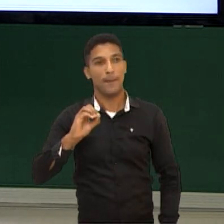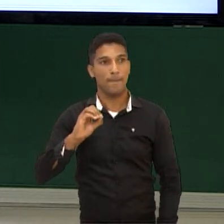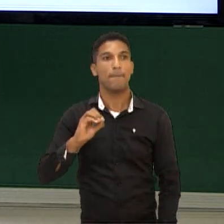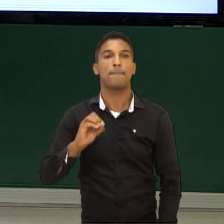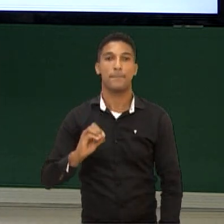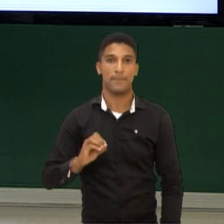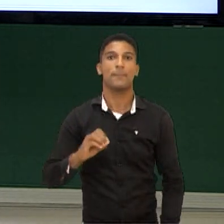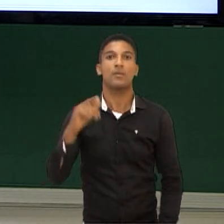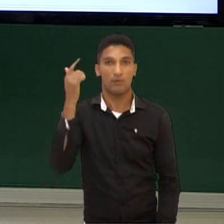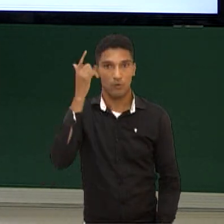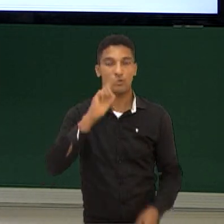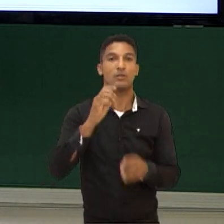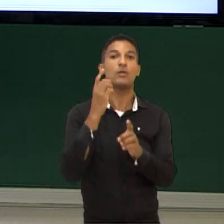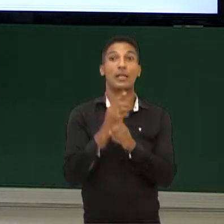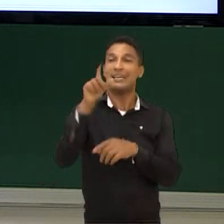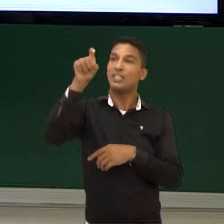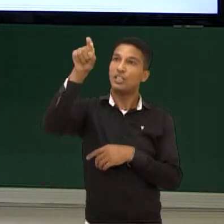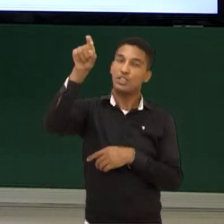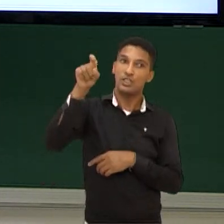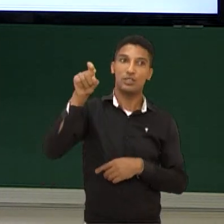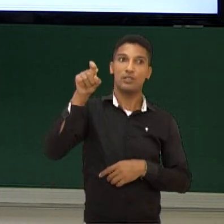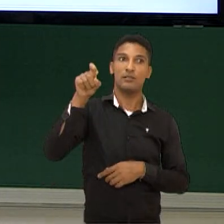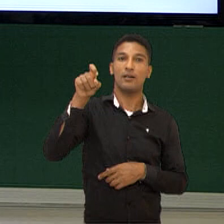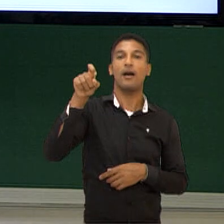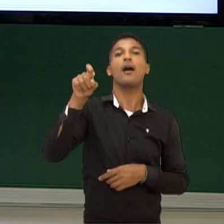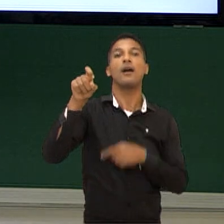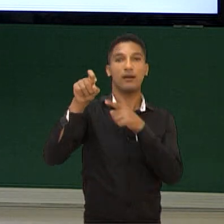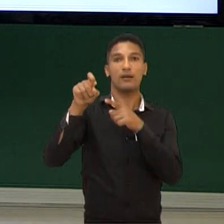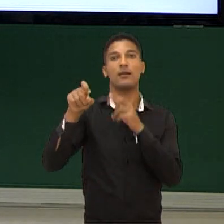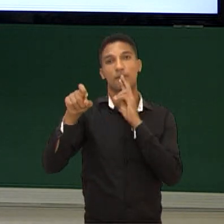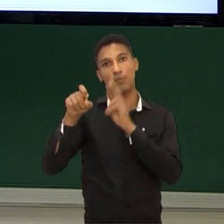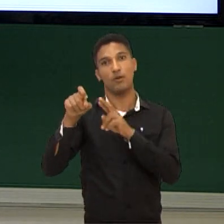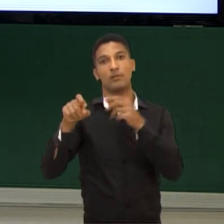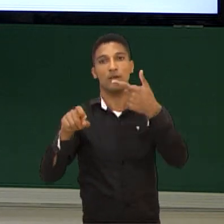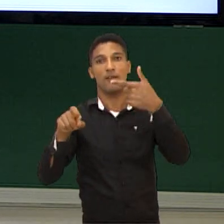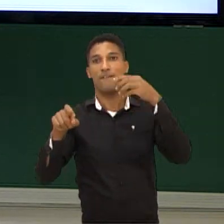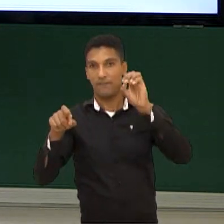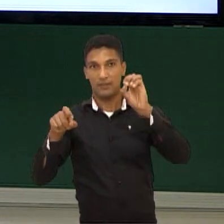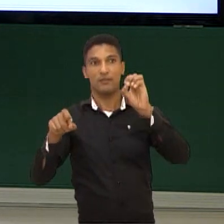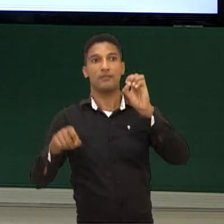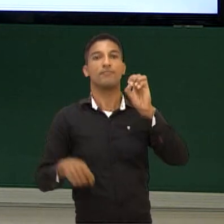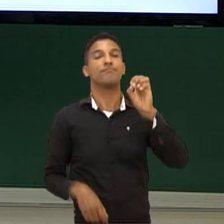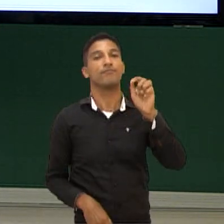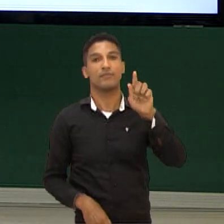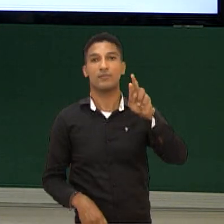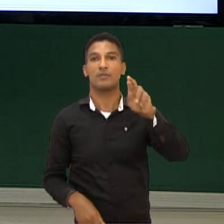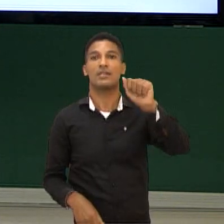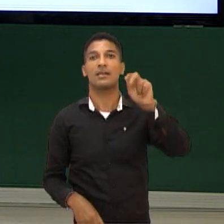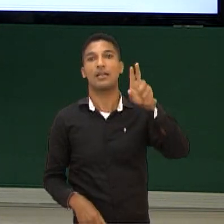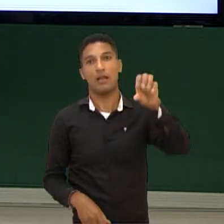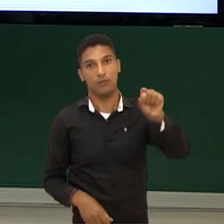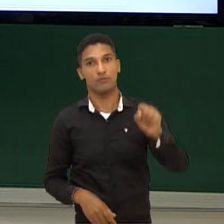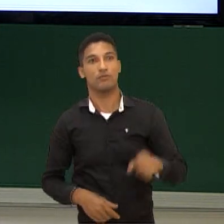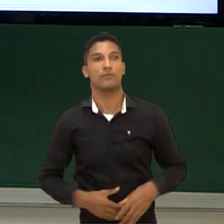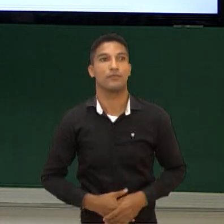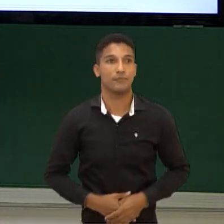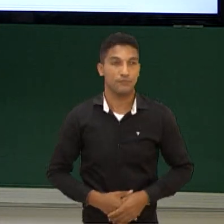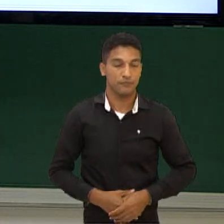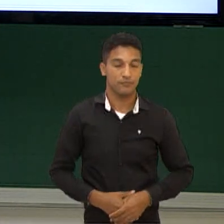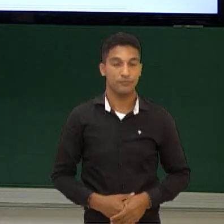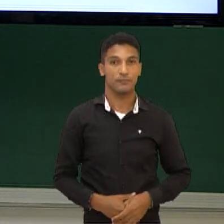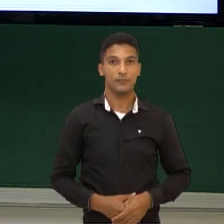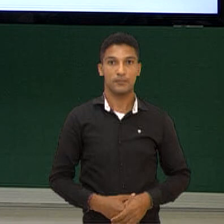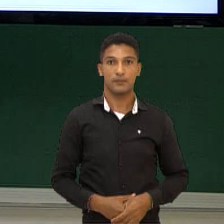gente conseguiu que a gente obteve um valor de 20 graus. Agora, o que